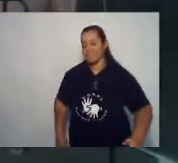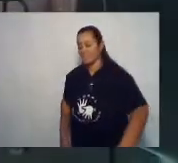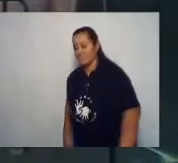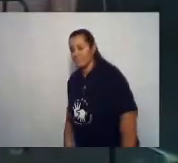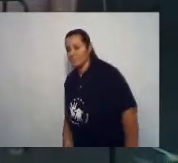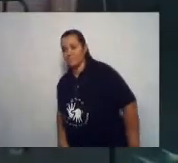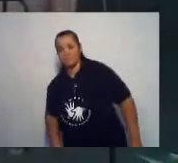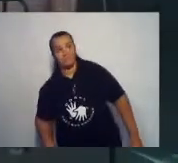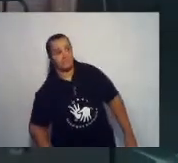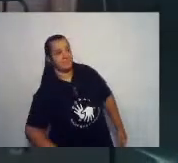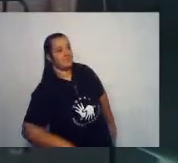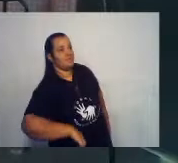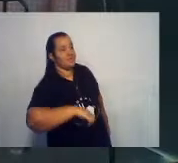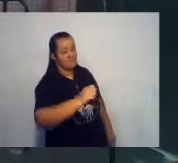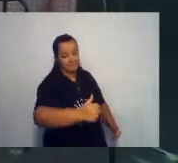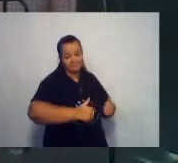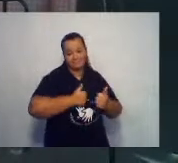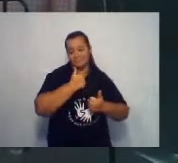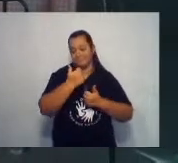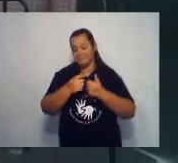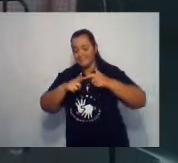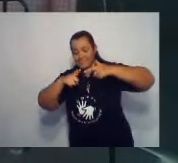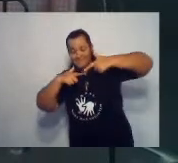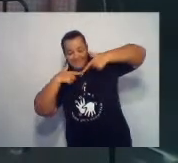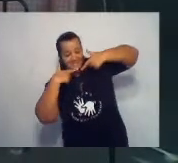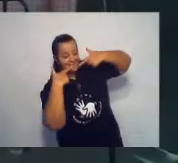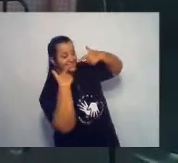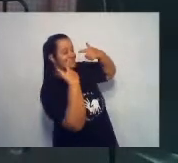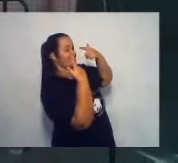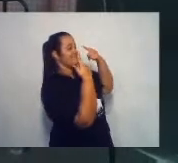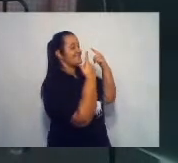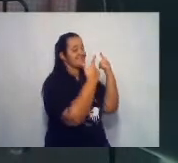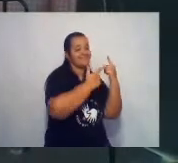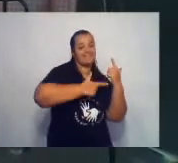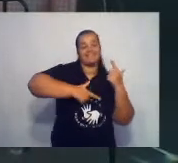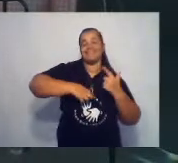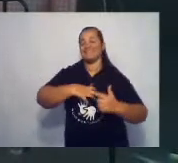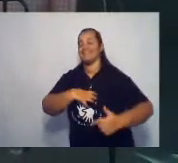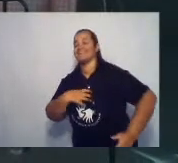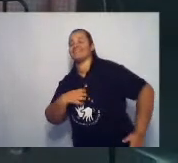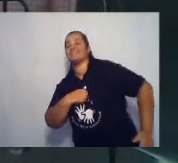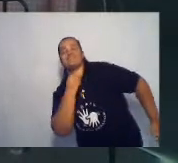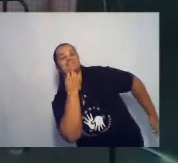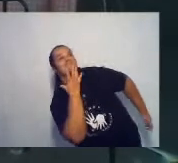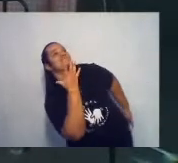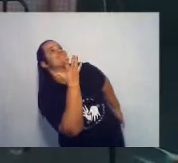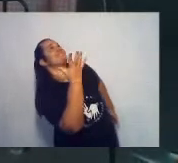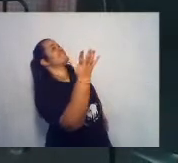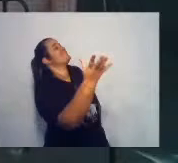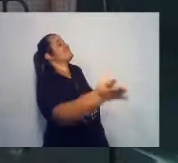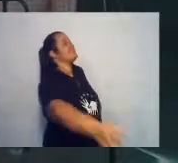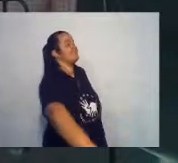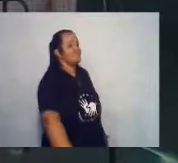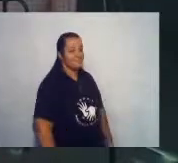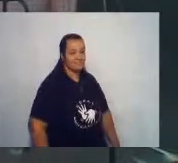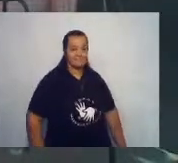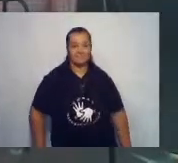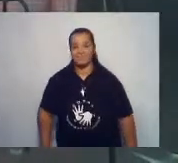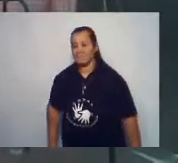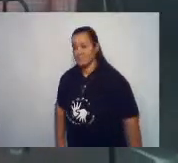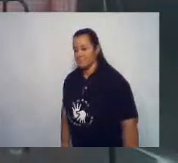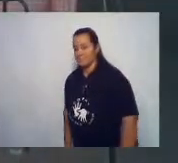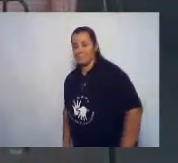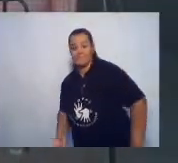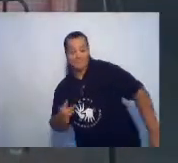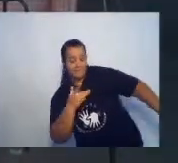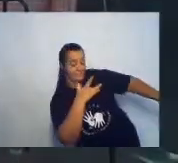coisa boa! Eu tô sorrindo à toa. Tô 100% de boa, de